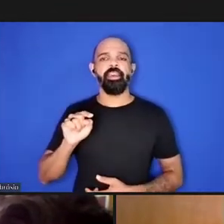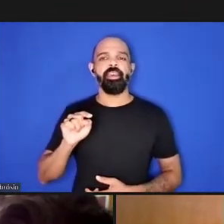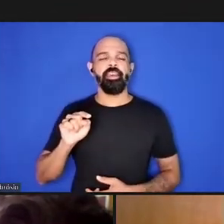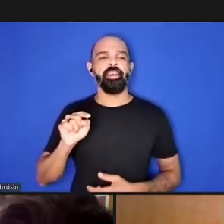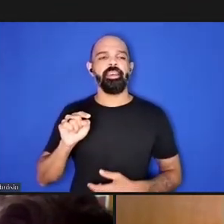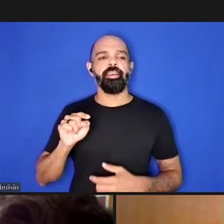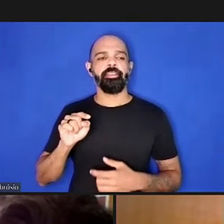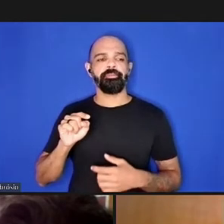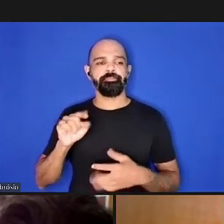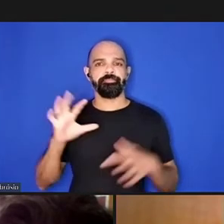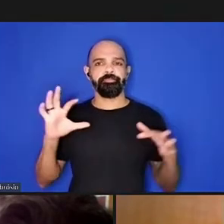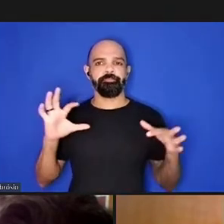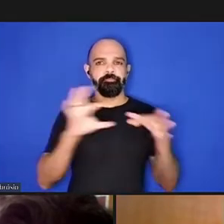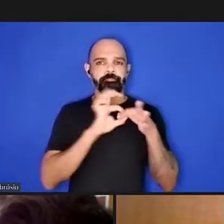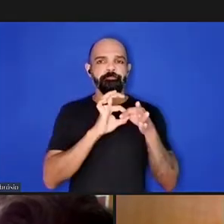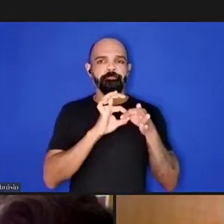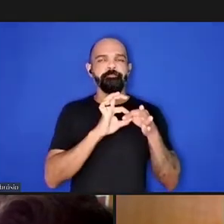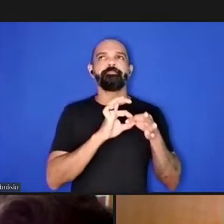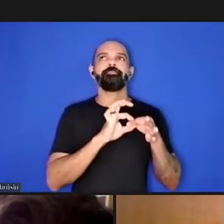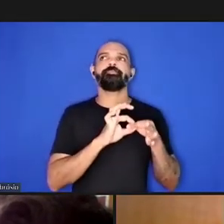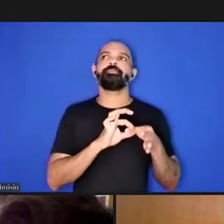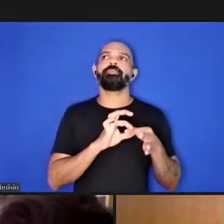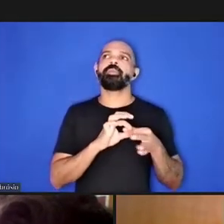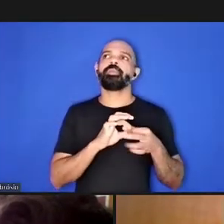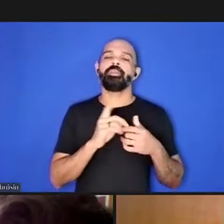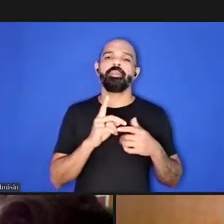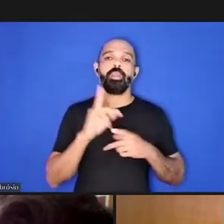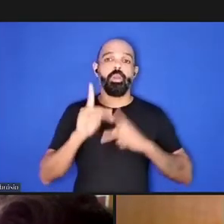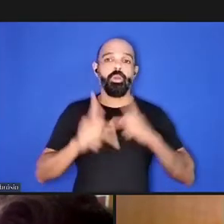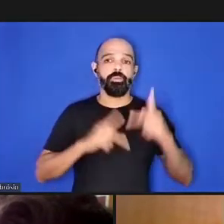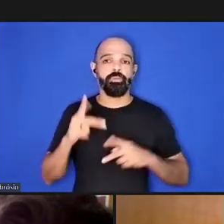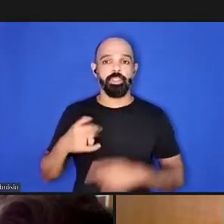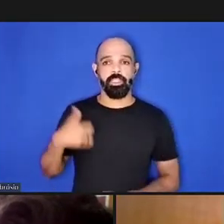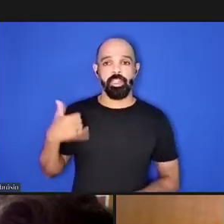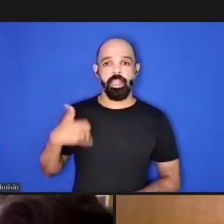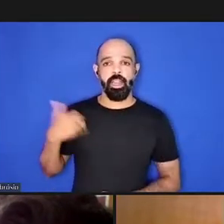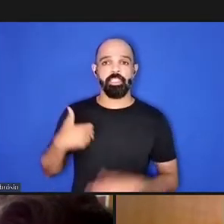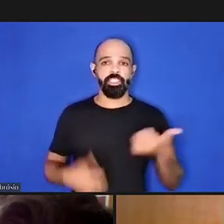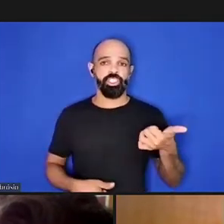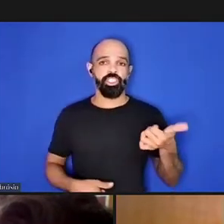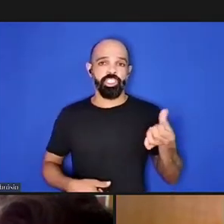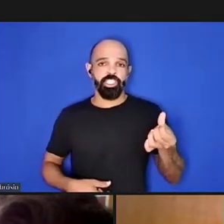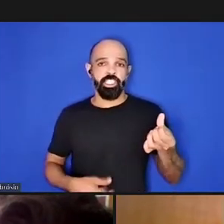atender um público de 16 anos até os 99.